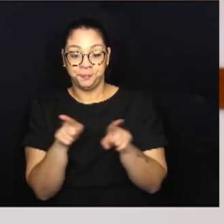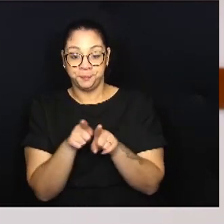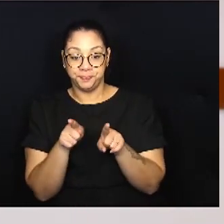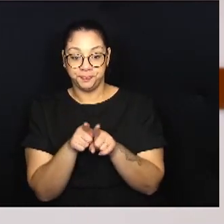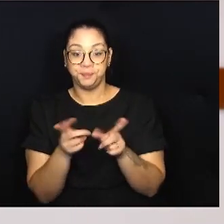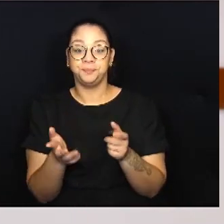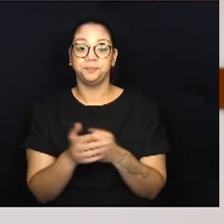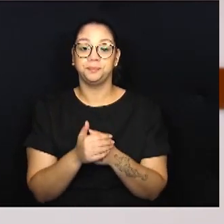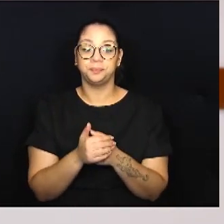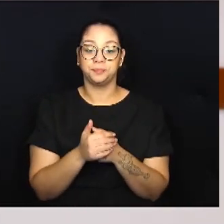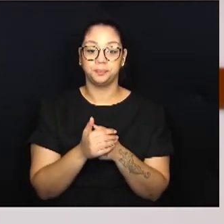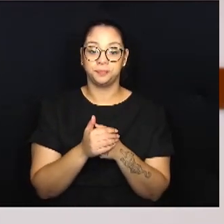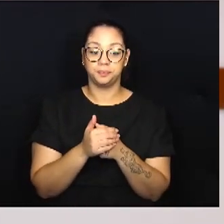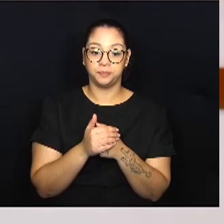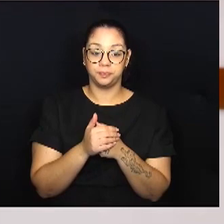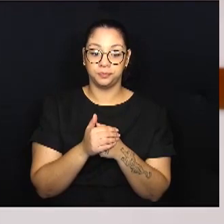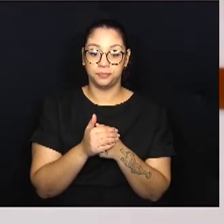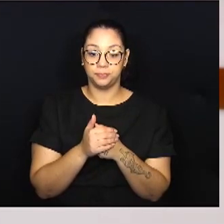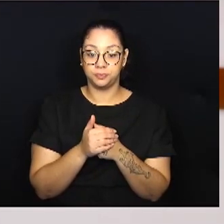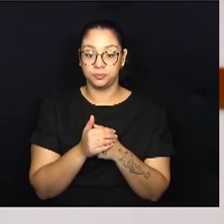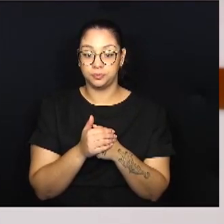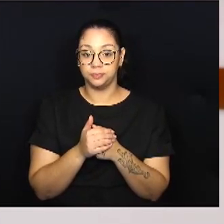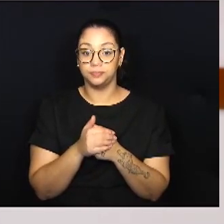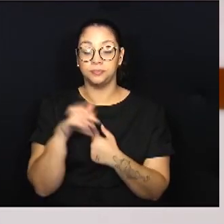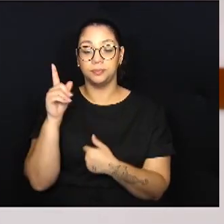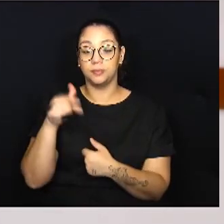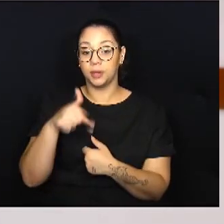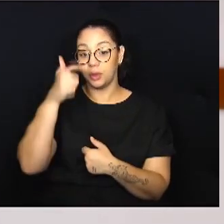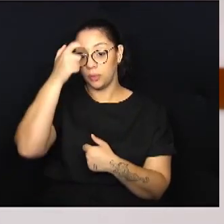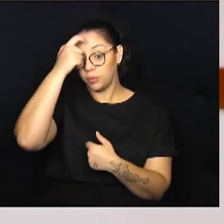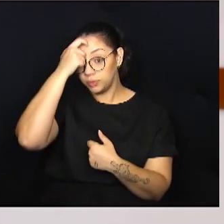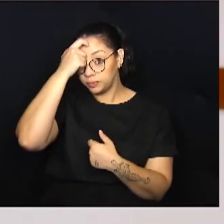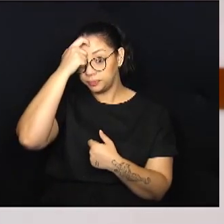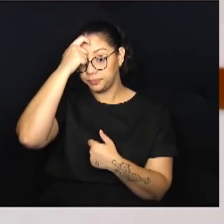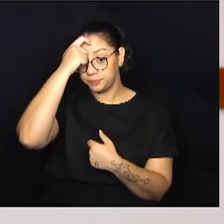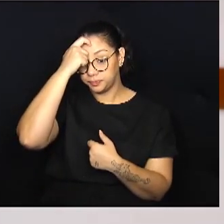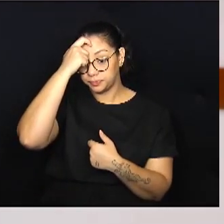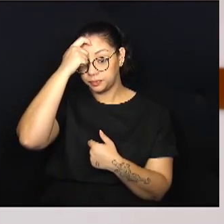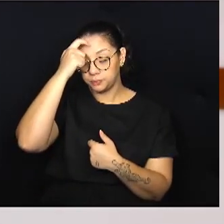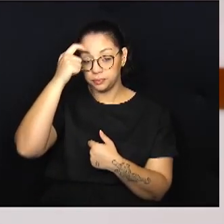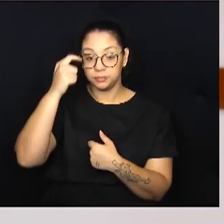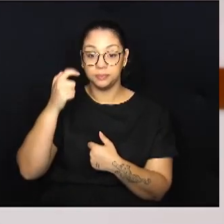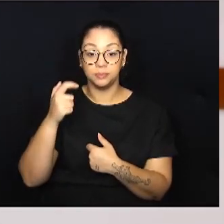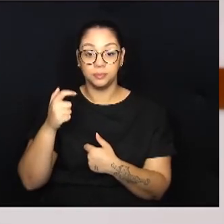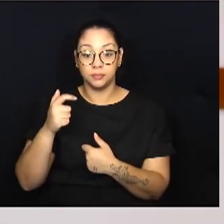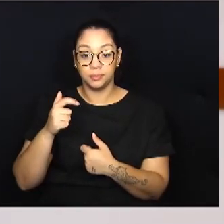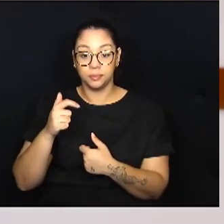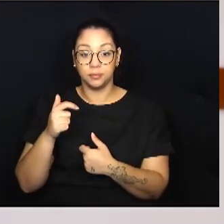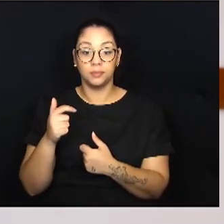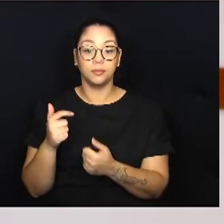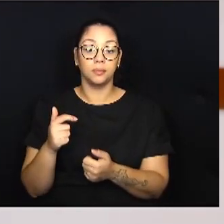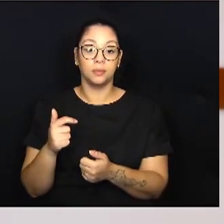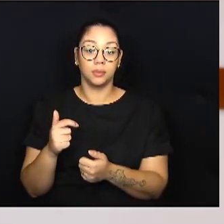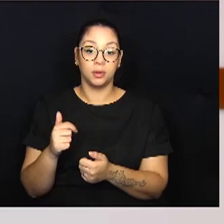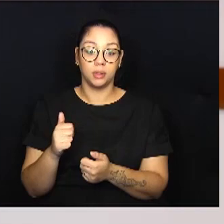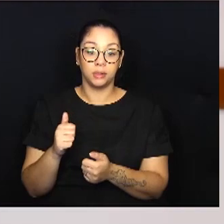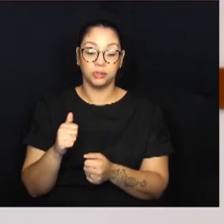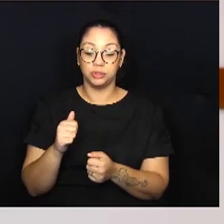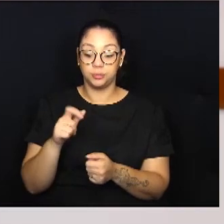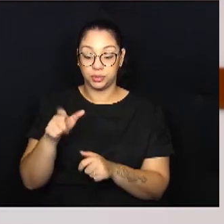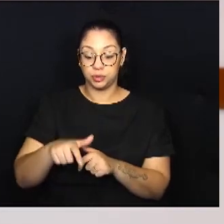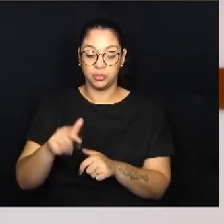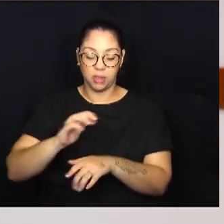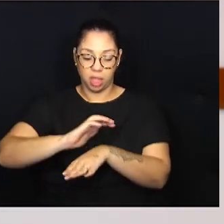em relação a conscientizar o agressor e colocá-lo em forma